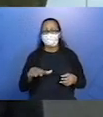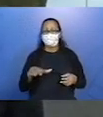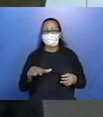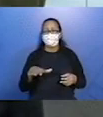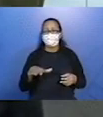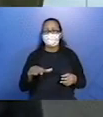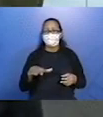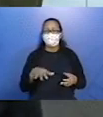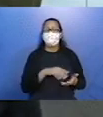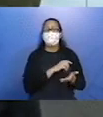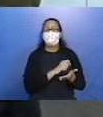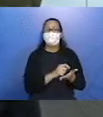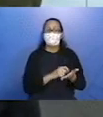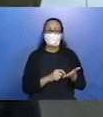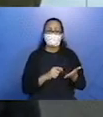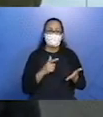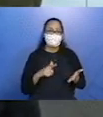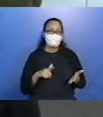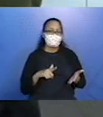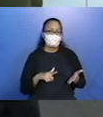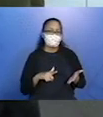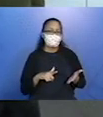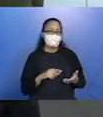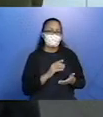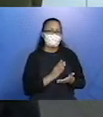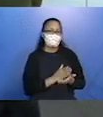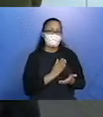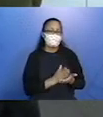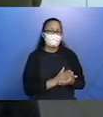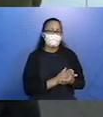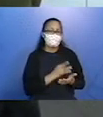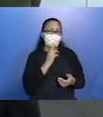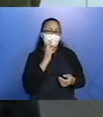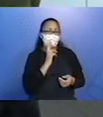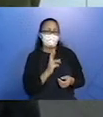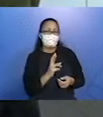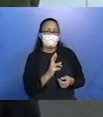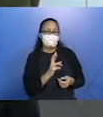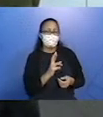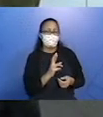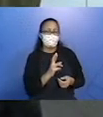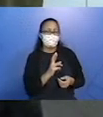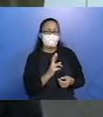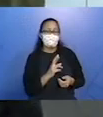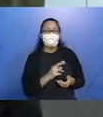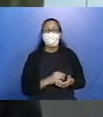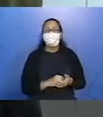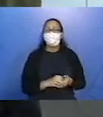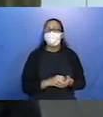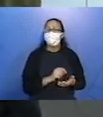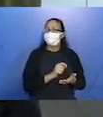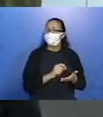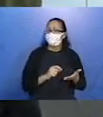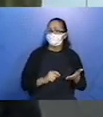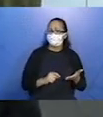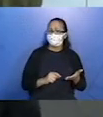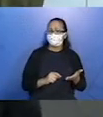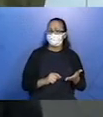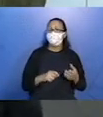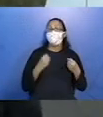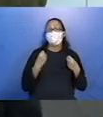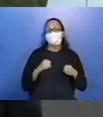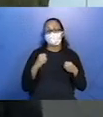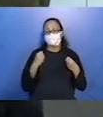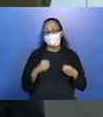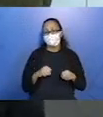vai reescrever no seu caderno e responder. Então, não é só reescrever o exercício, é